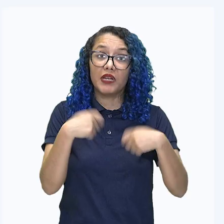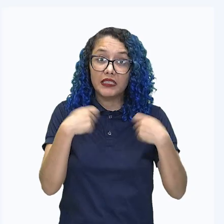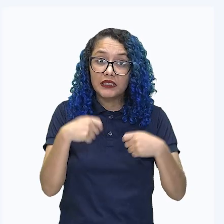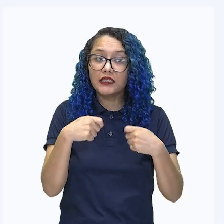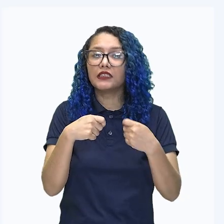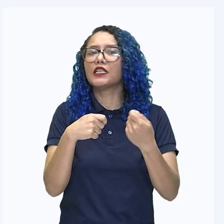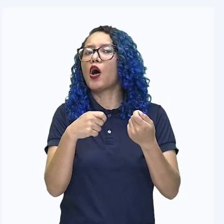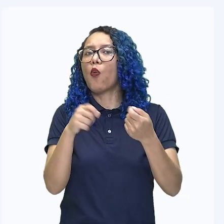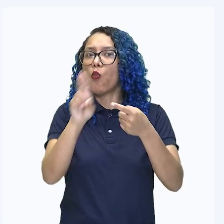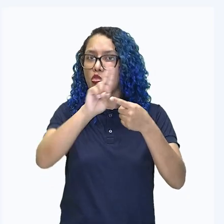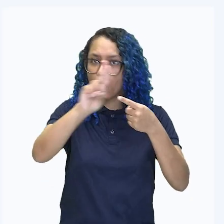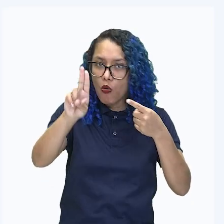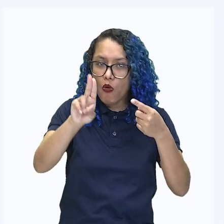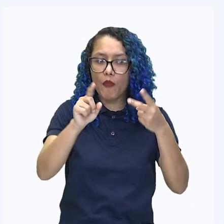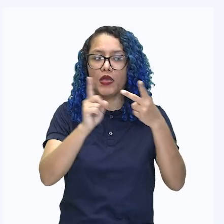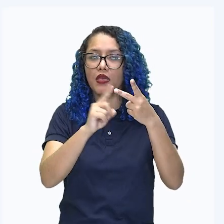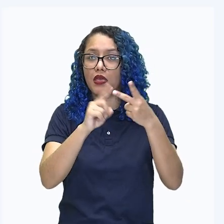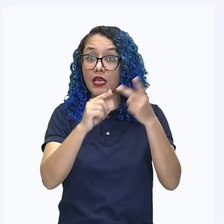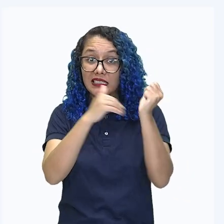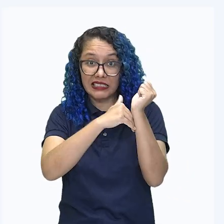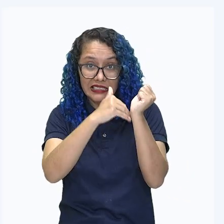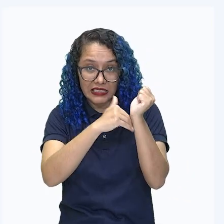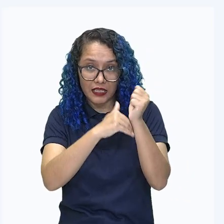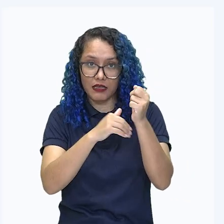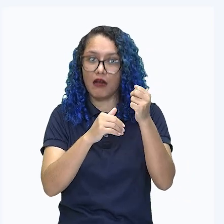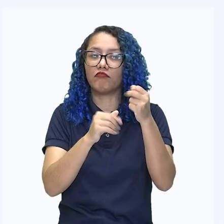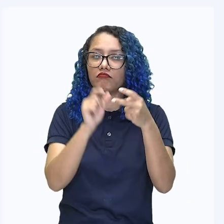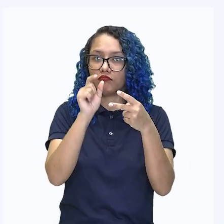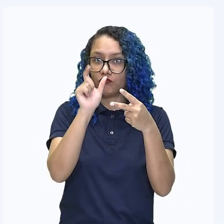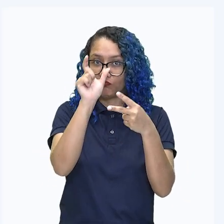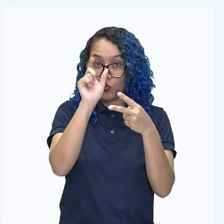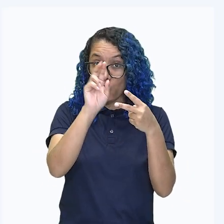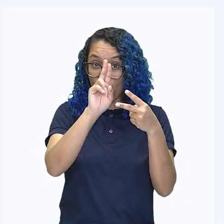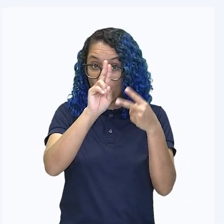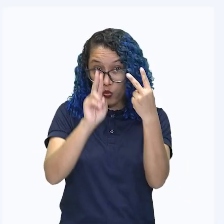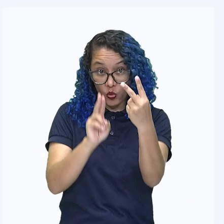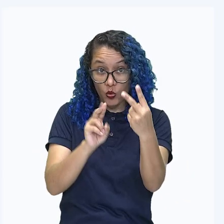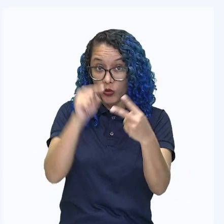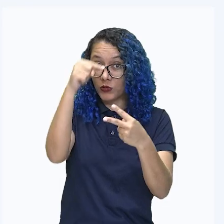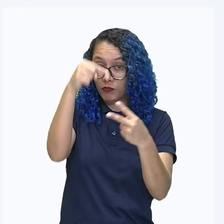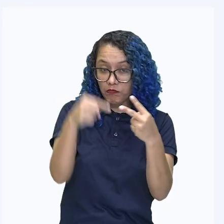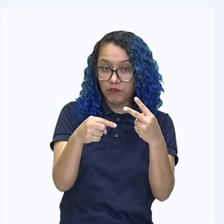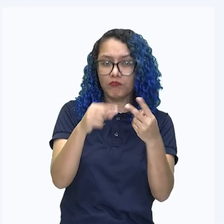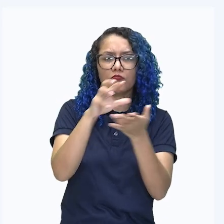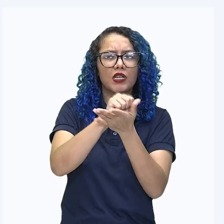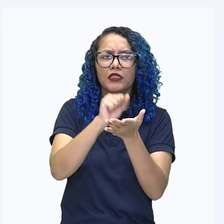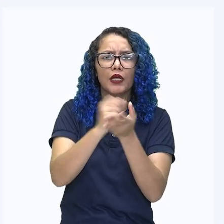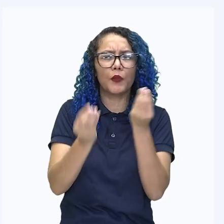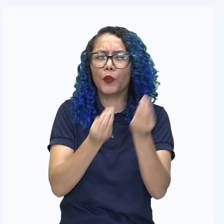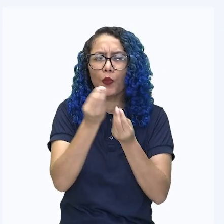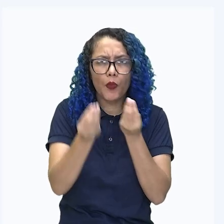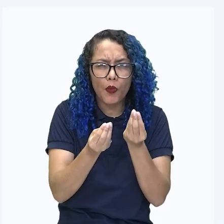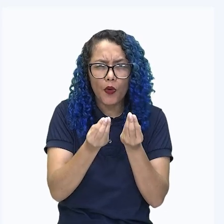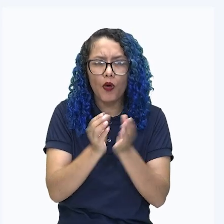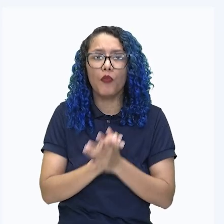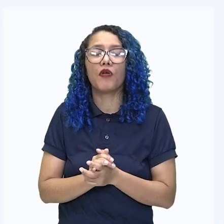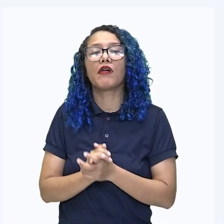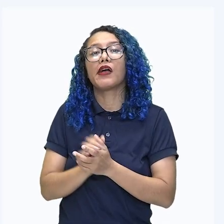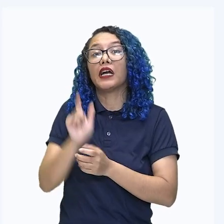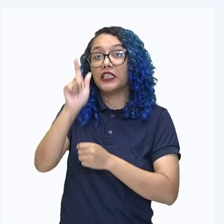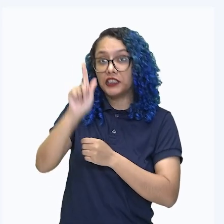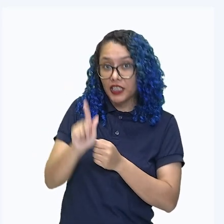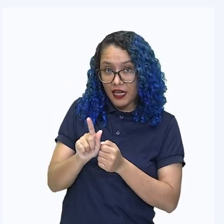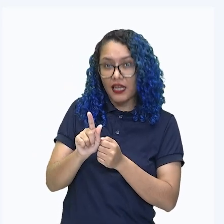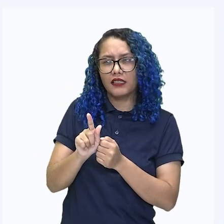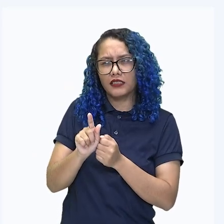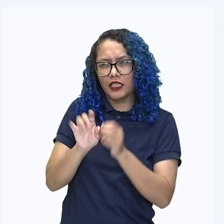login, a sua senha, né? Que esse login e senha, eles são cadastrados pela gerência de